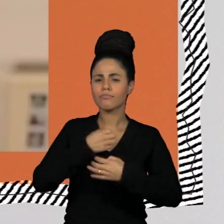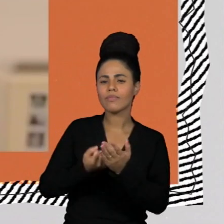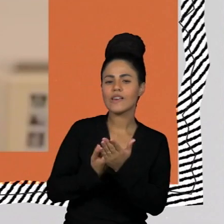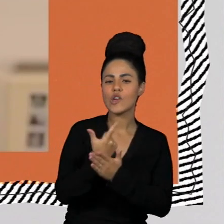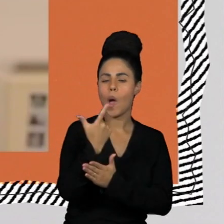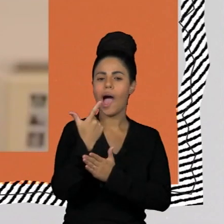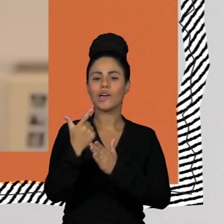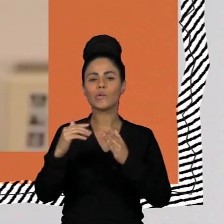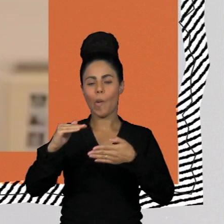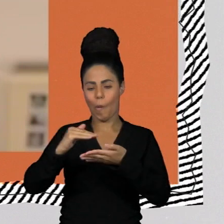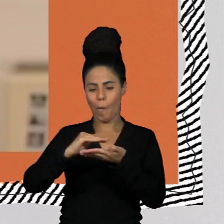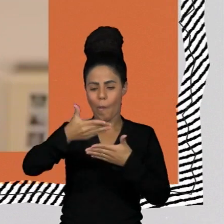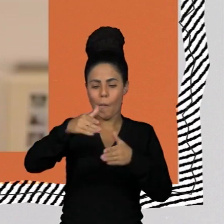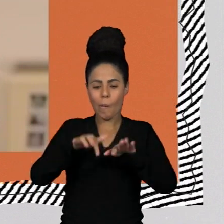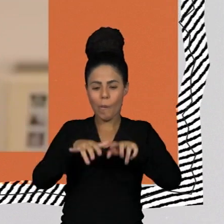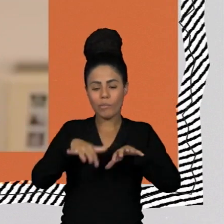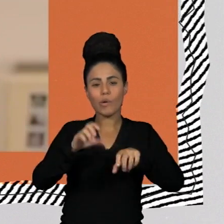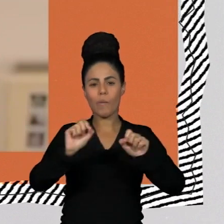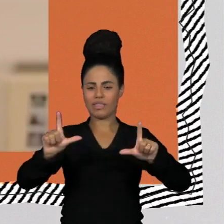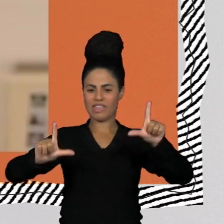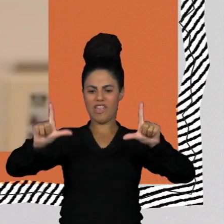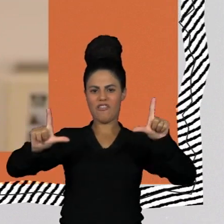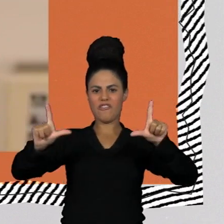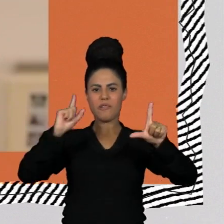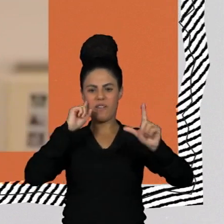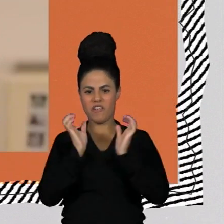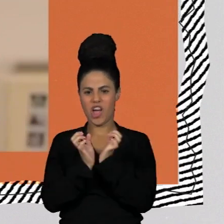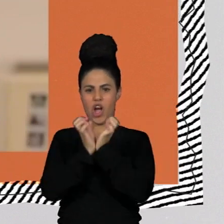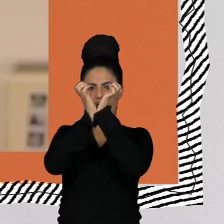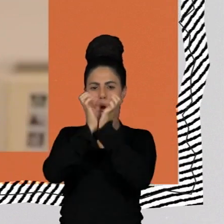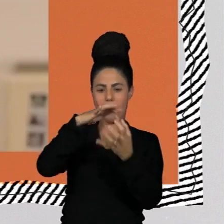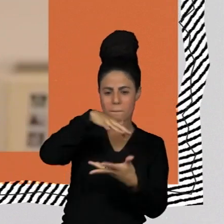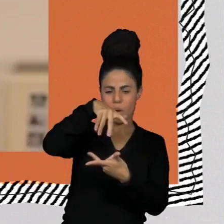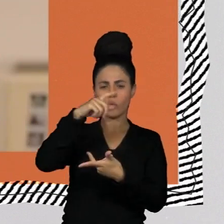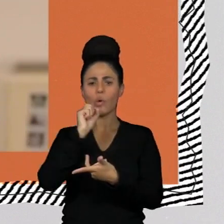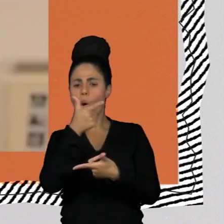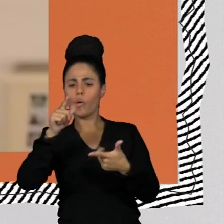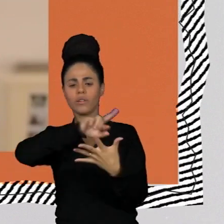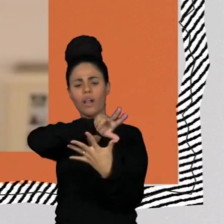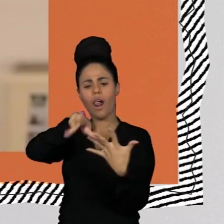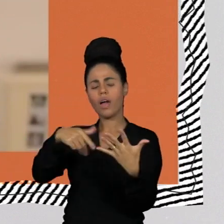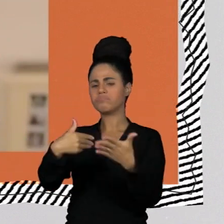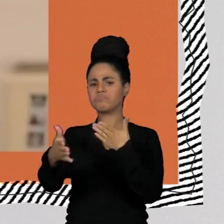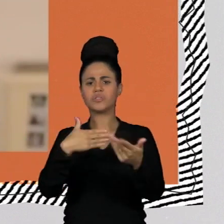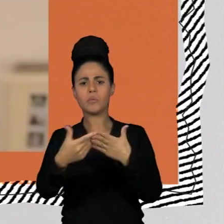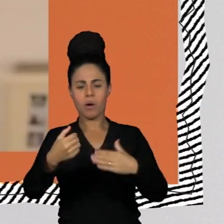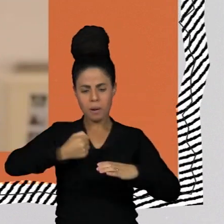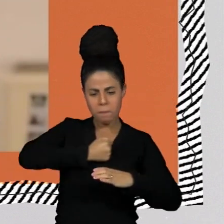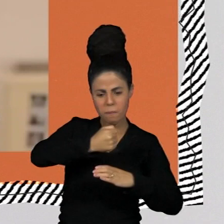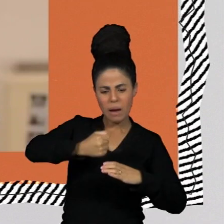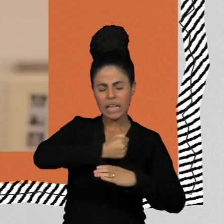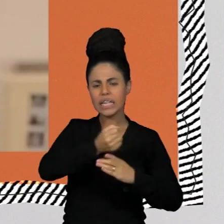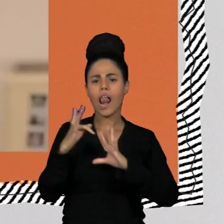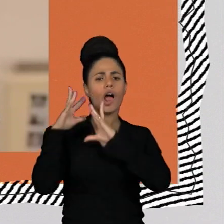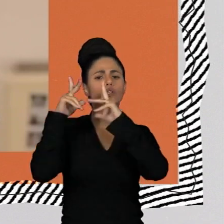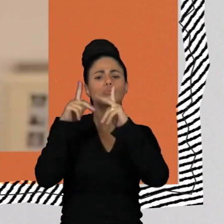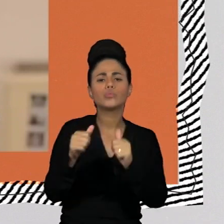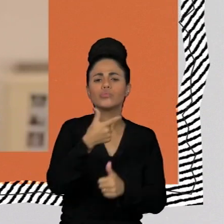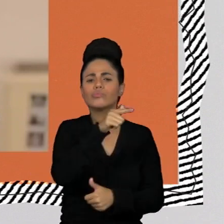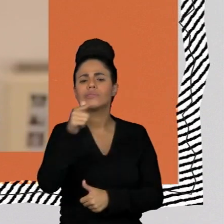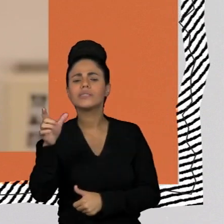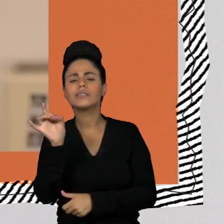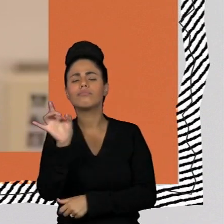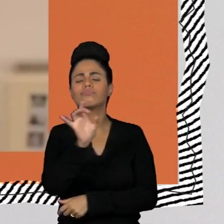uma televisão maior para assistir a Copa do Mundo, ou outras coisas, não importa o que, panela, tudo que